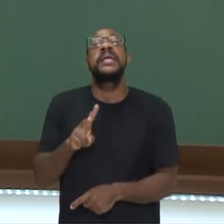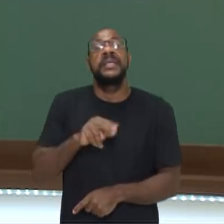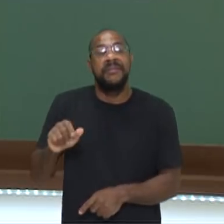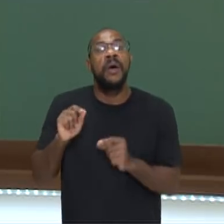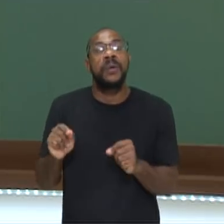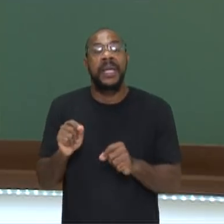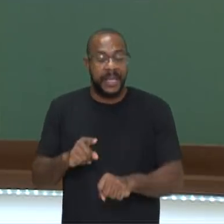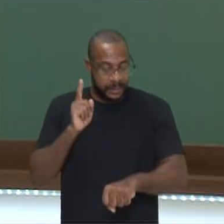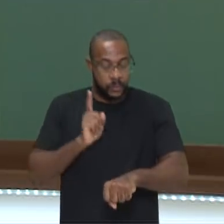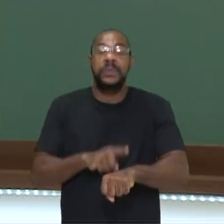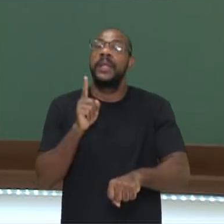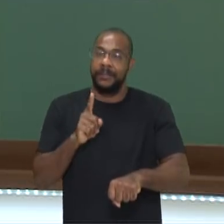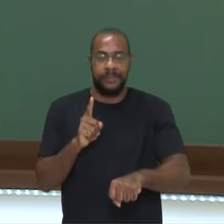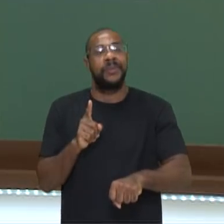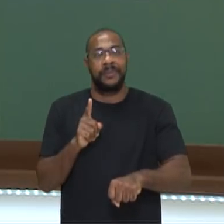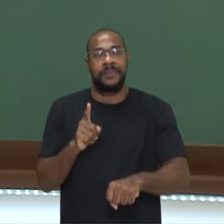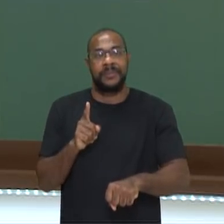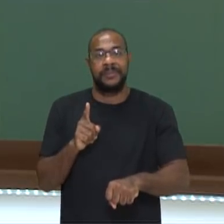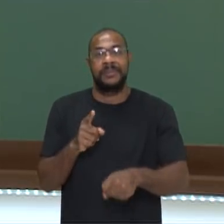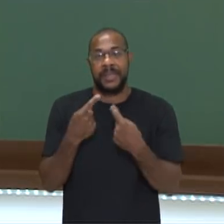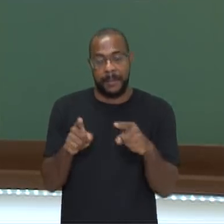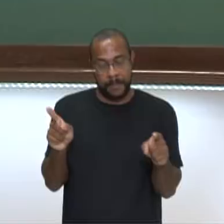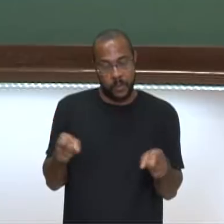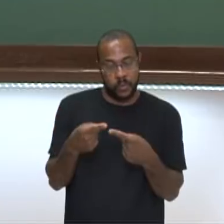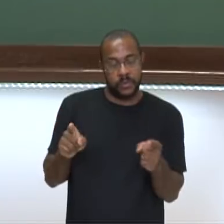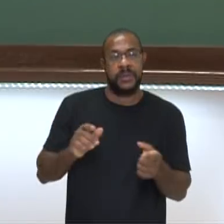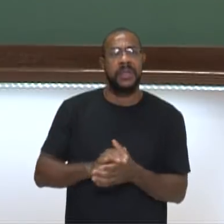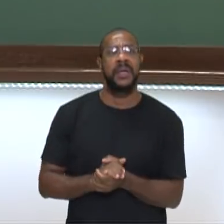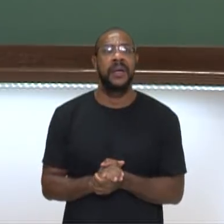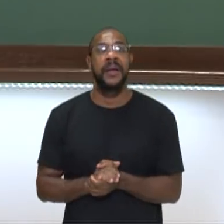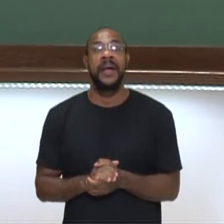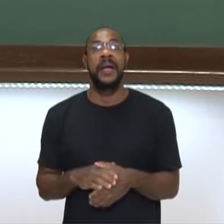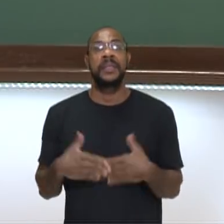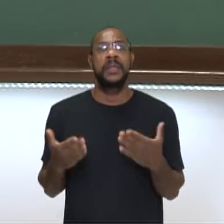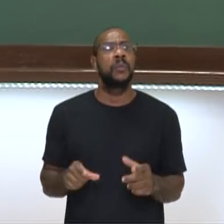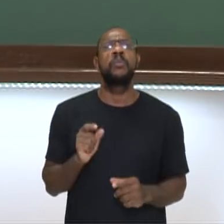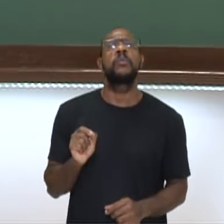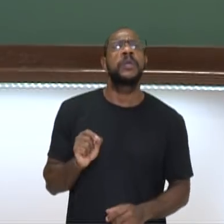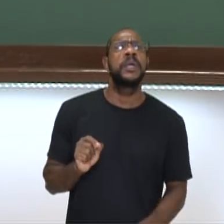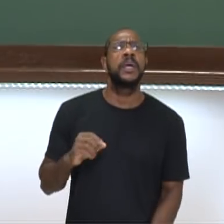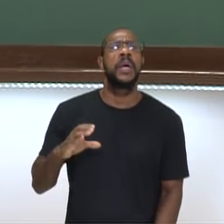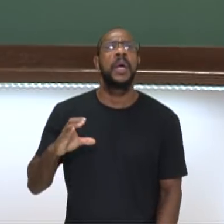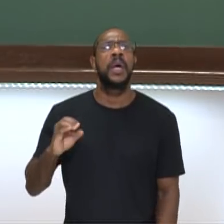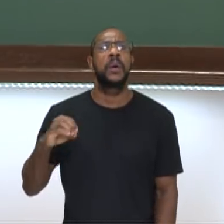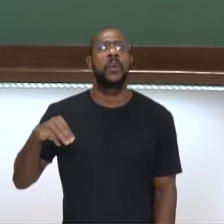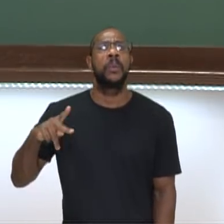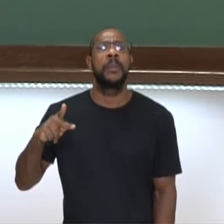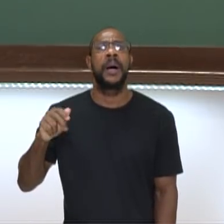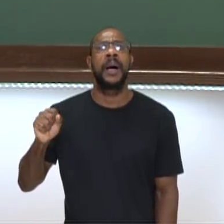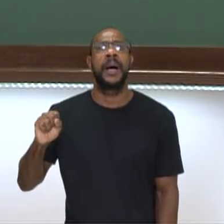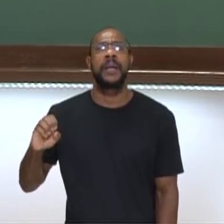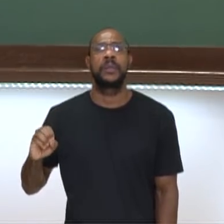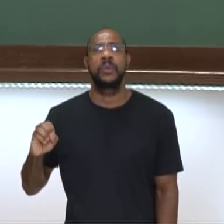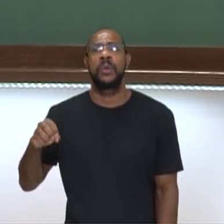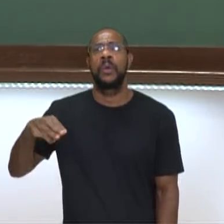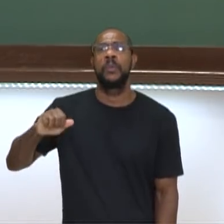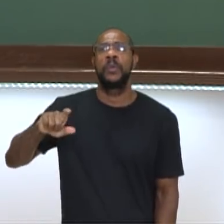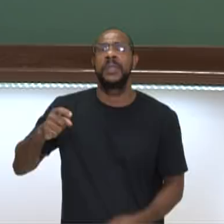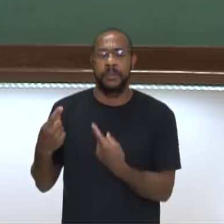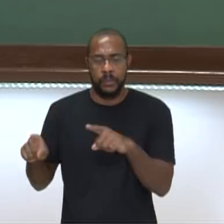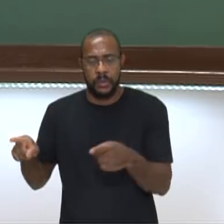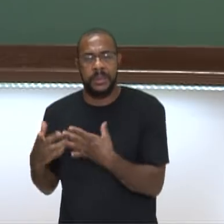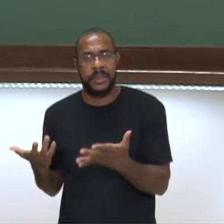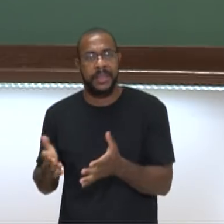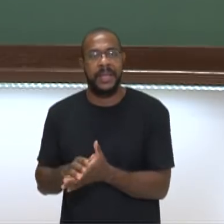dita o tempo da música. E o que é o compasso musical? É aquela marcação. Os mais